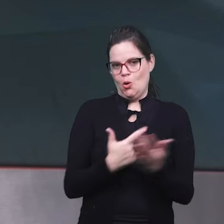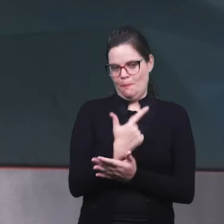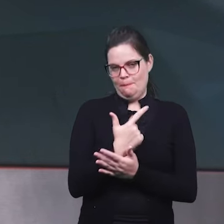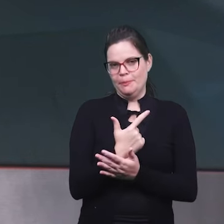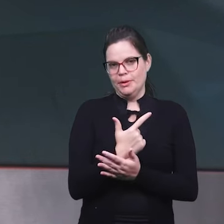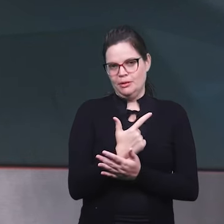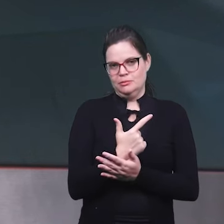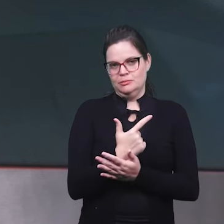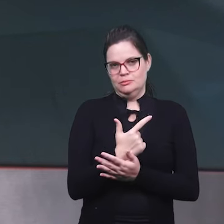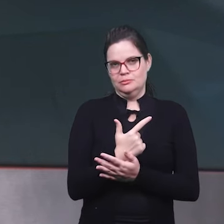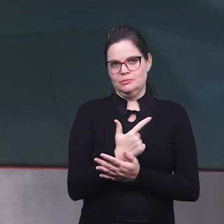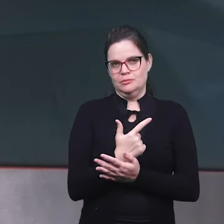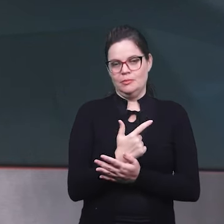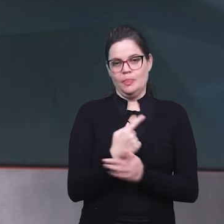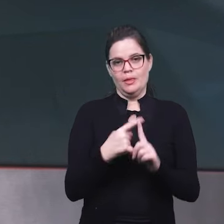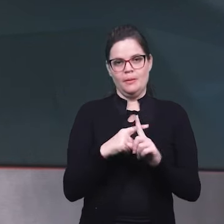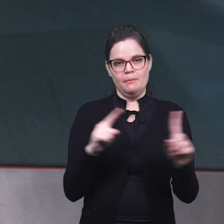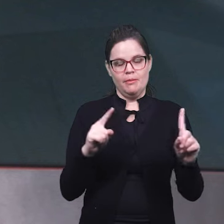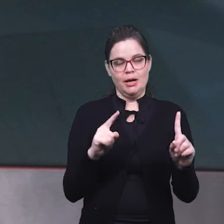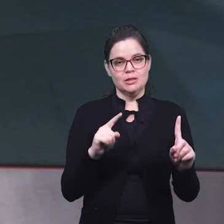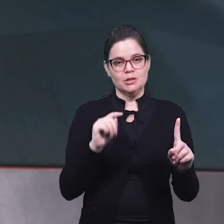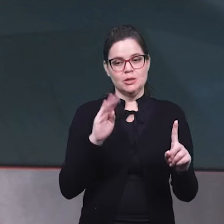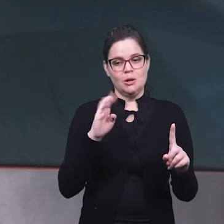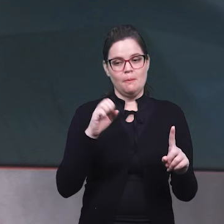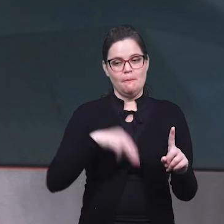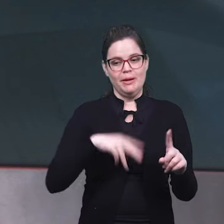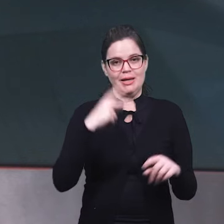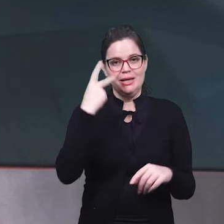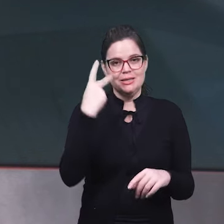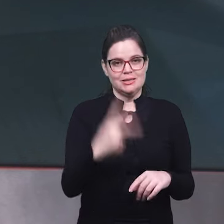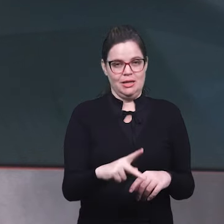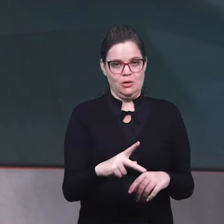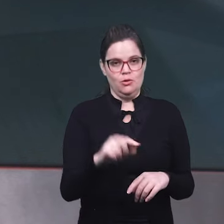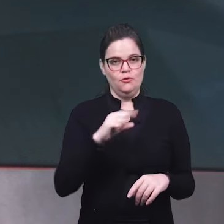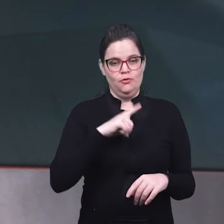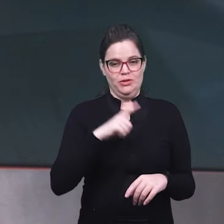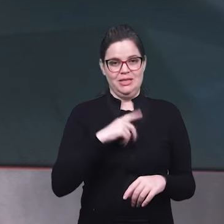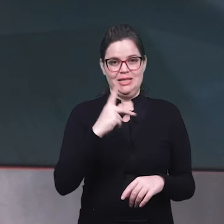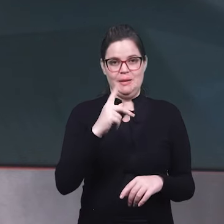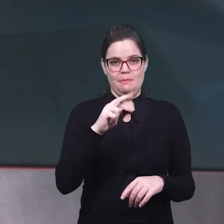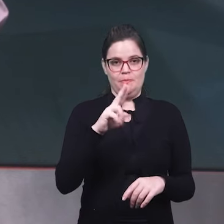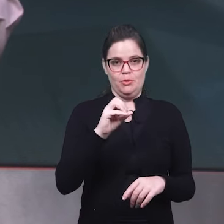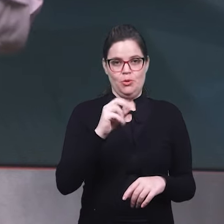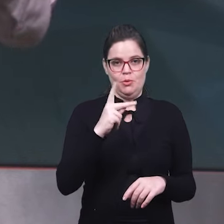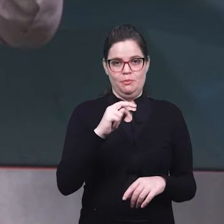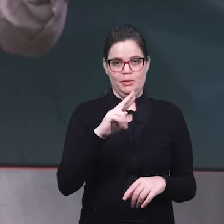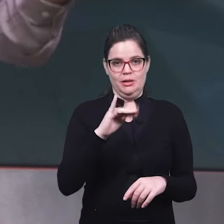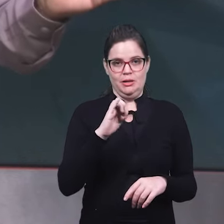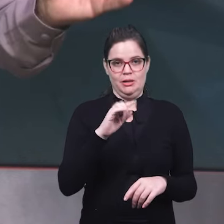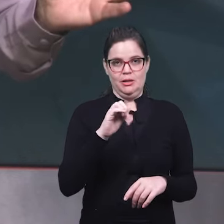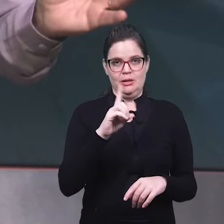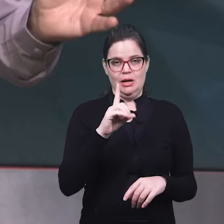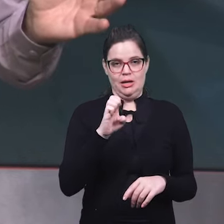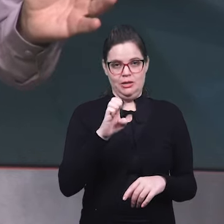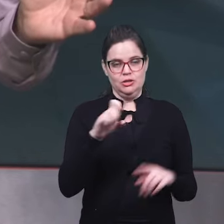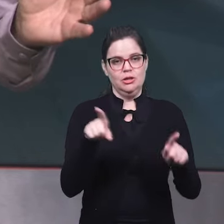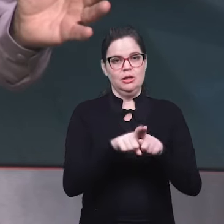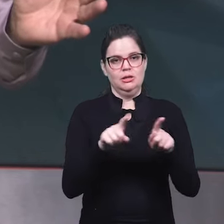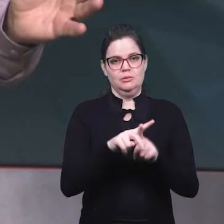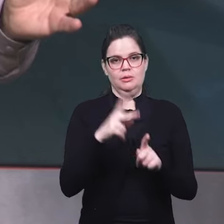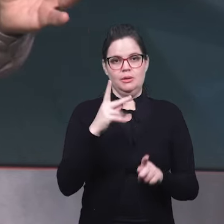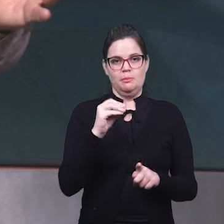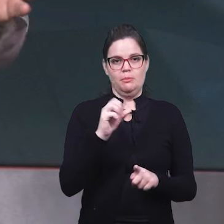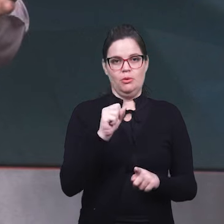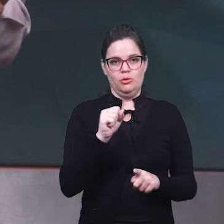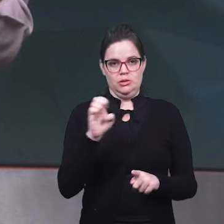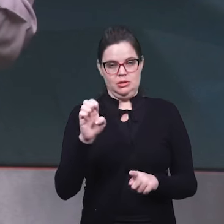seu, propriedade e também posse. É mais difícil para a